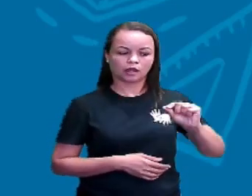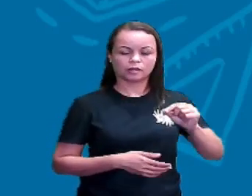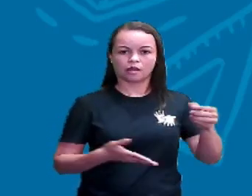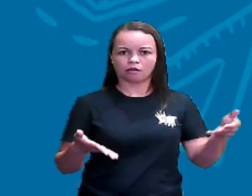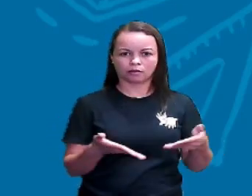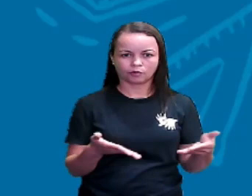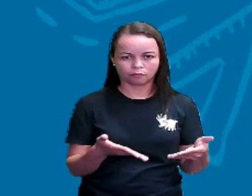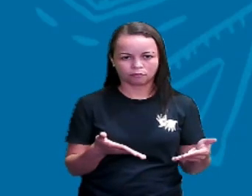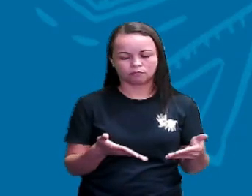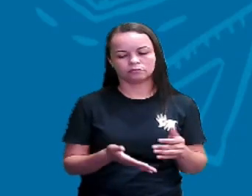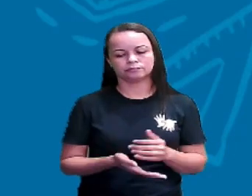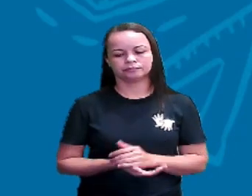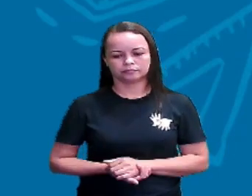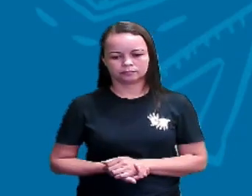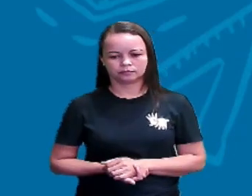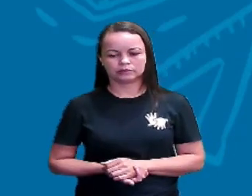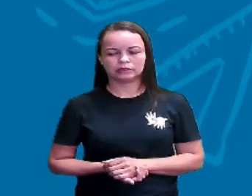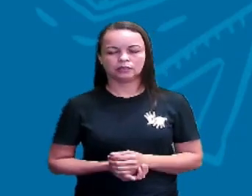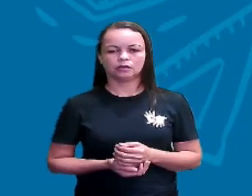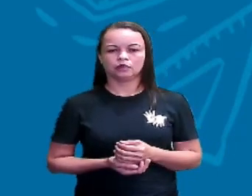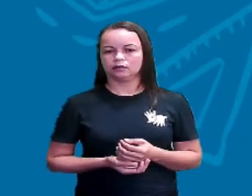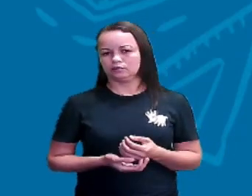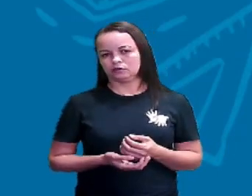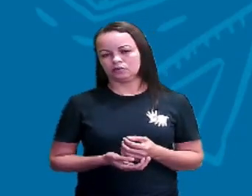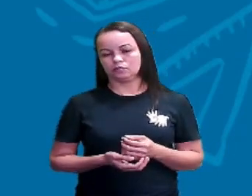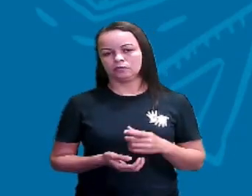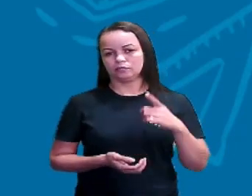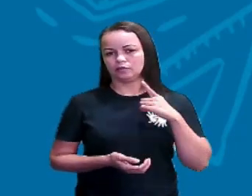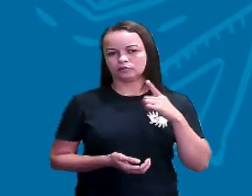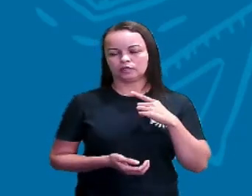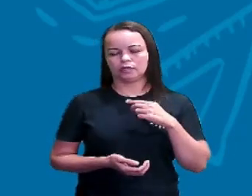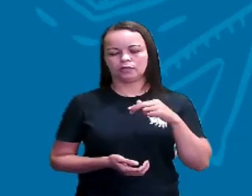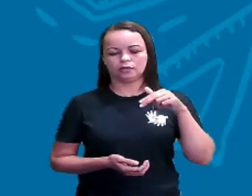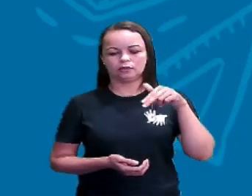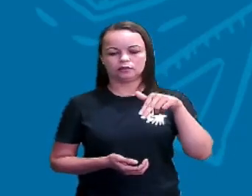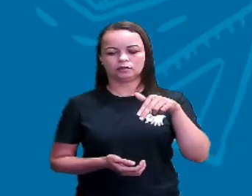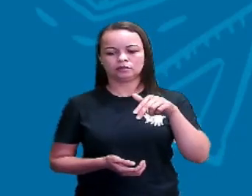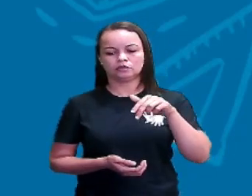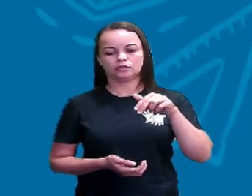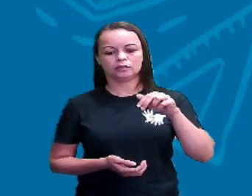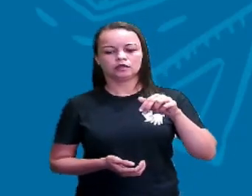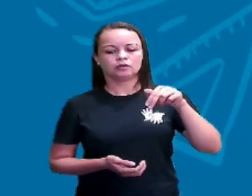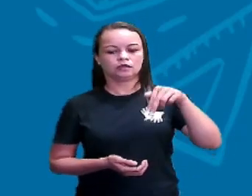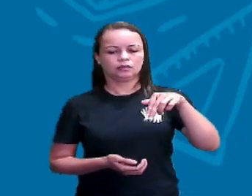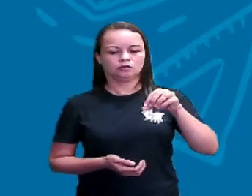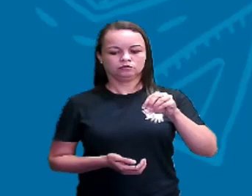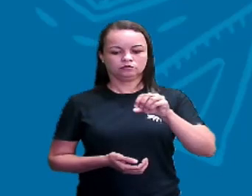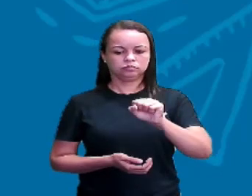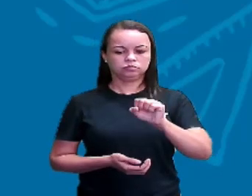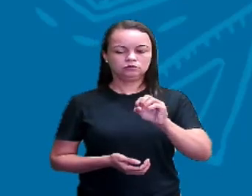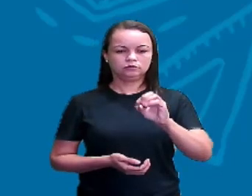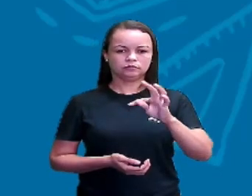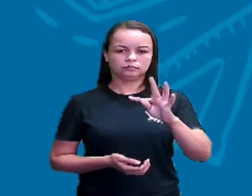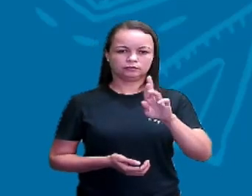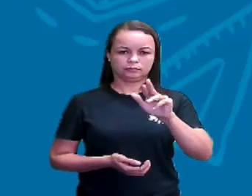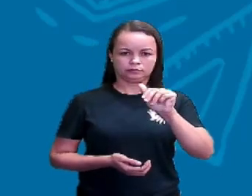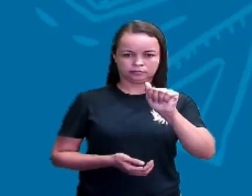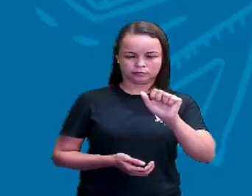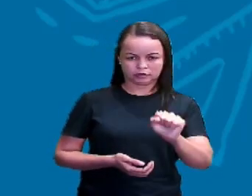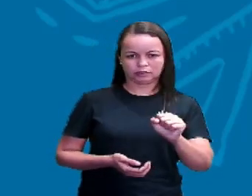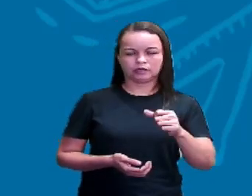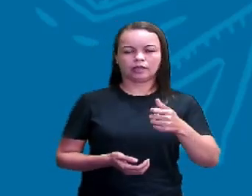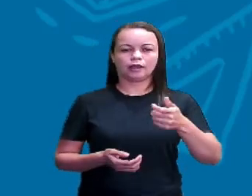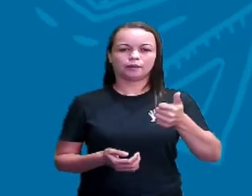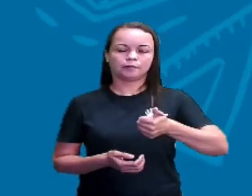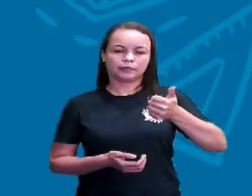certo? E aí, como eu tenho nosotras, que é primeira pessoa do plural, eu vou